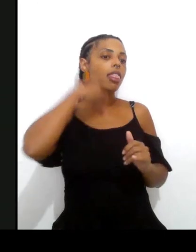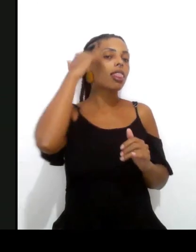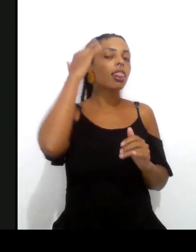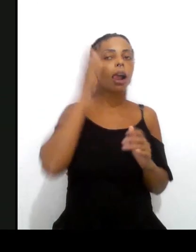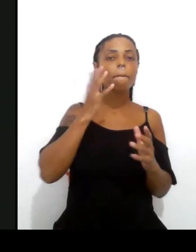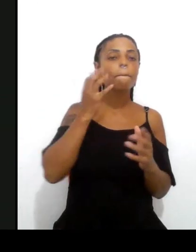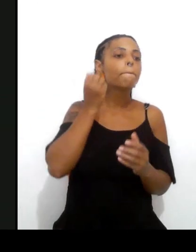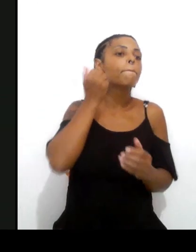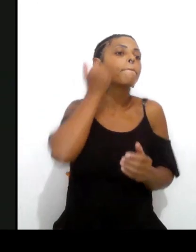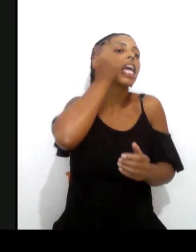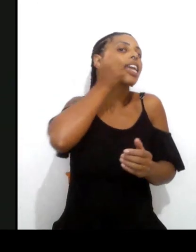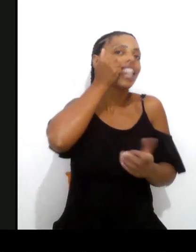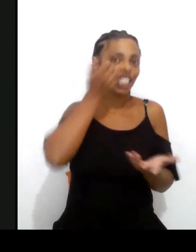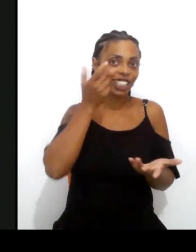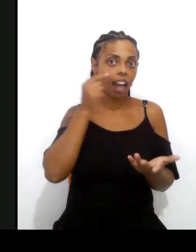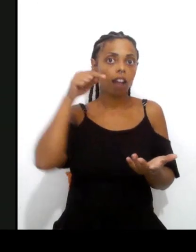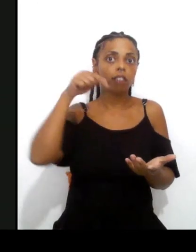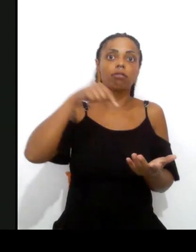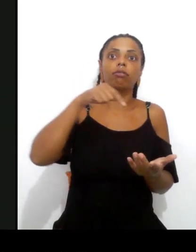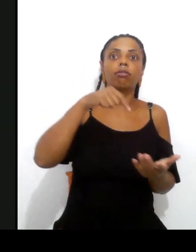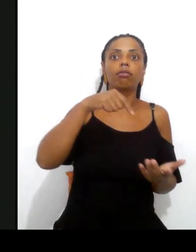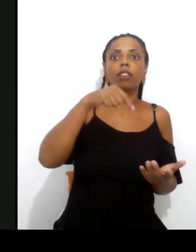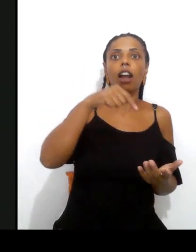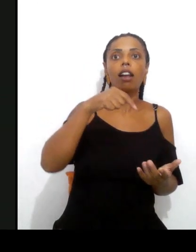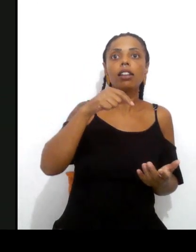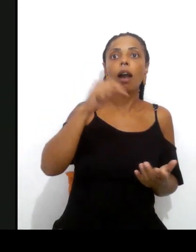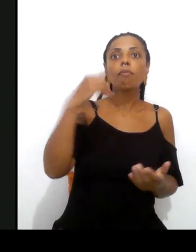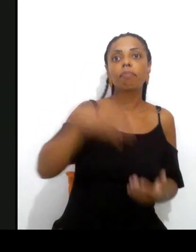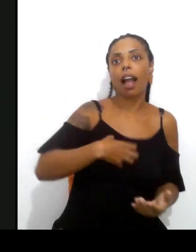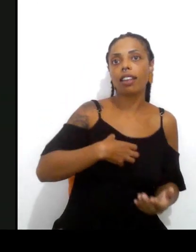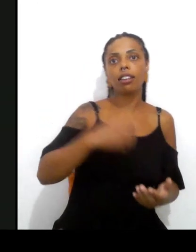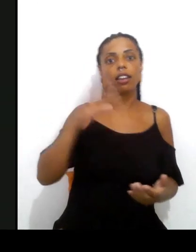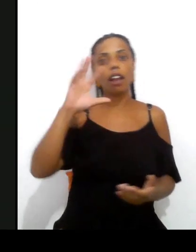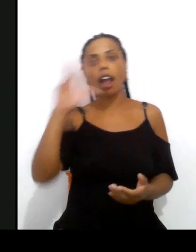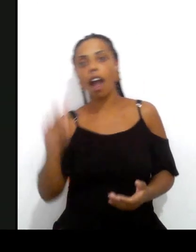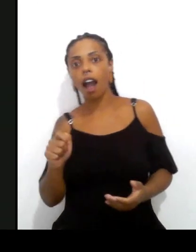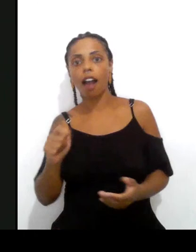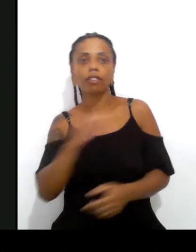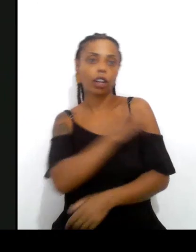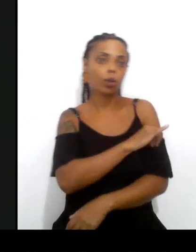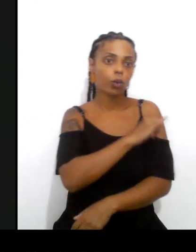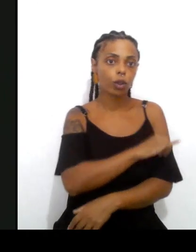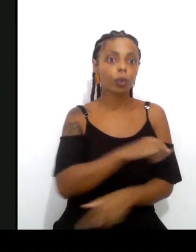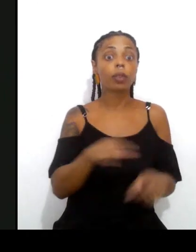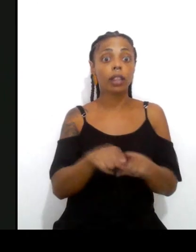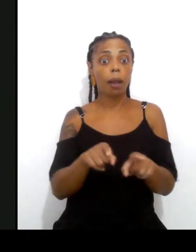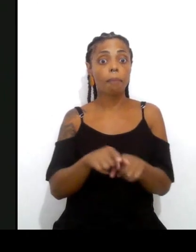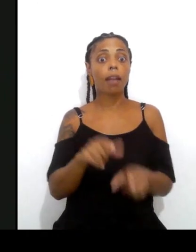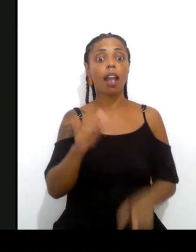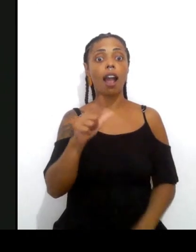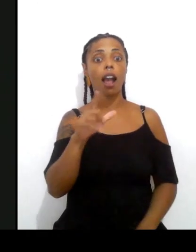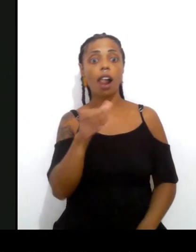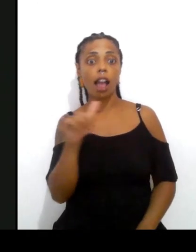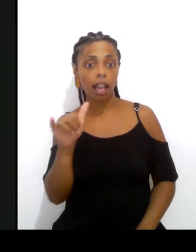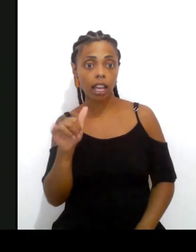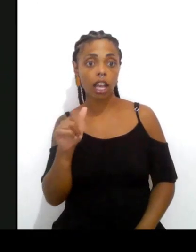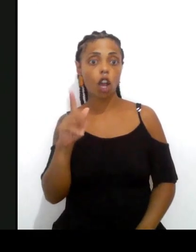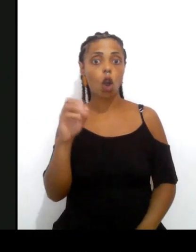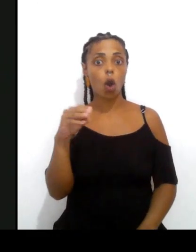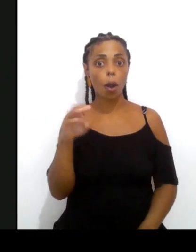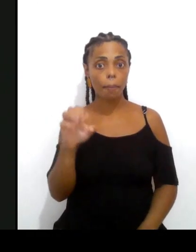Janeiro ou podemos pensar ainda e ela é Gomes com as suas fotos